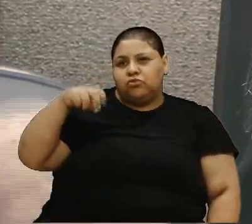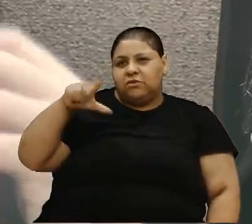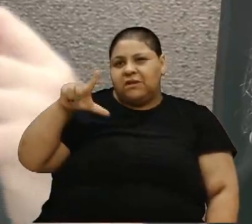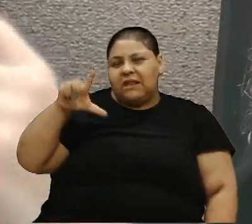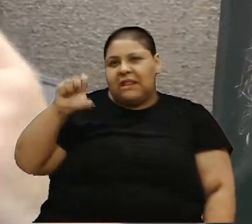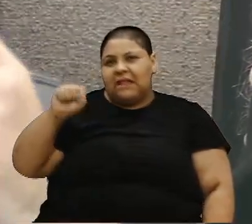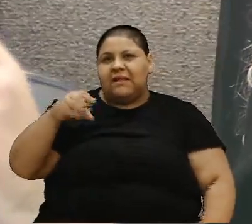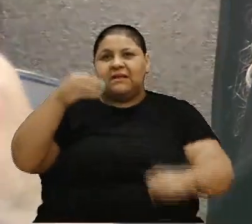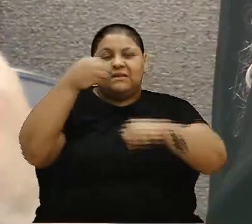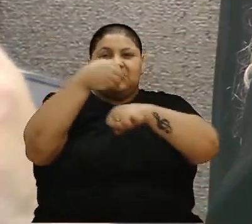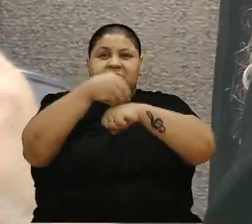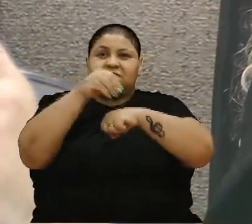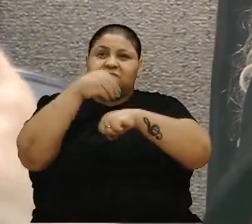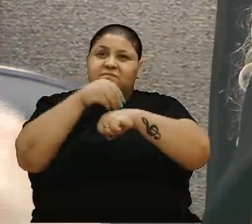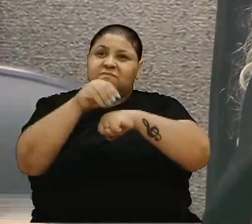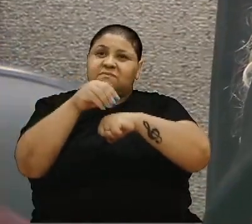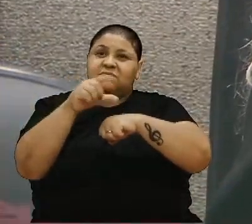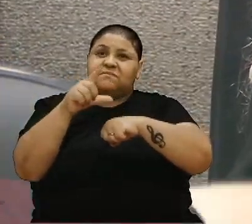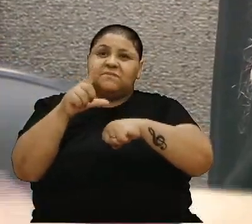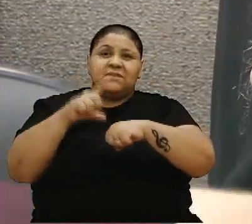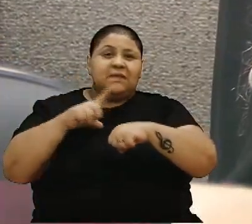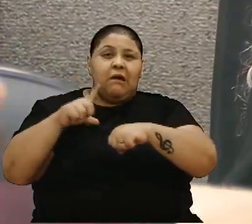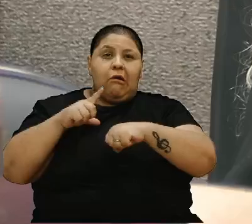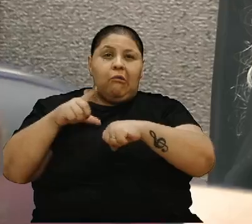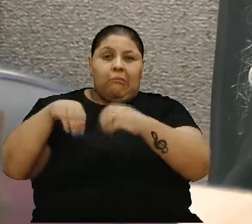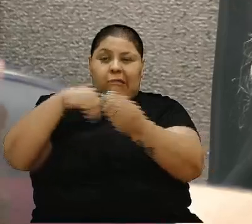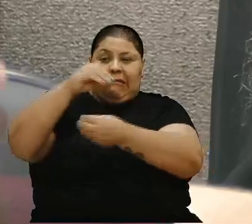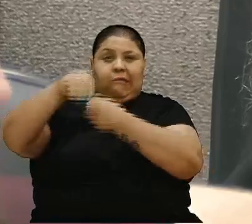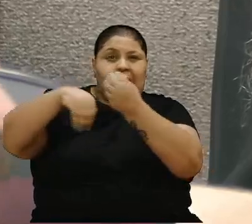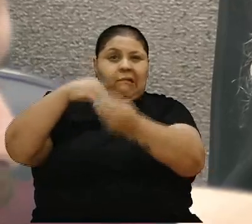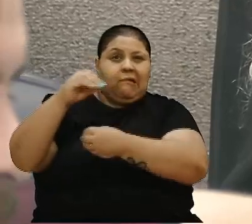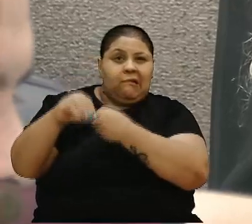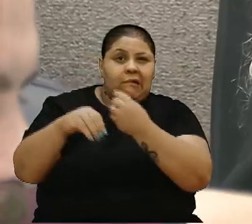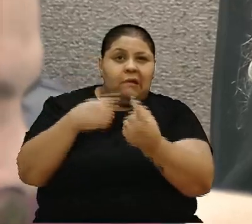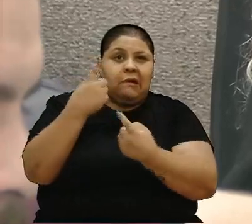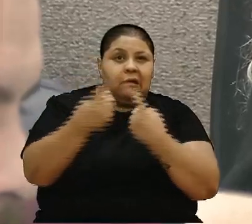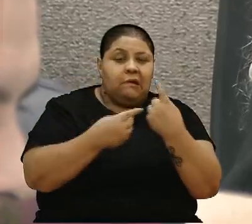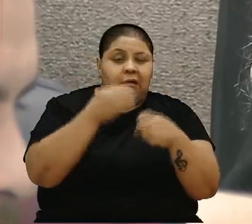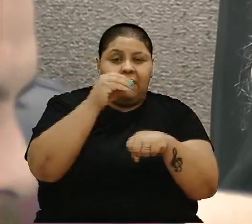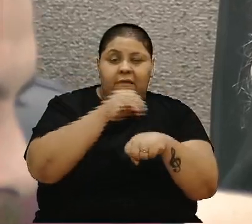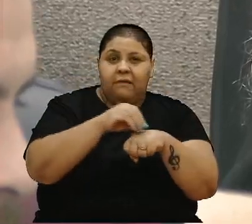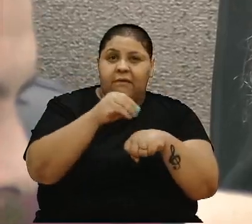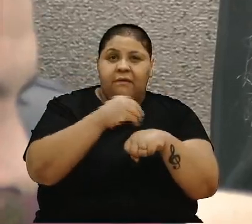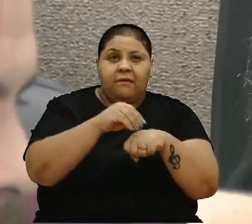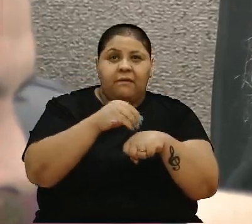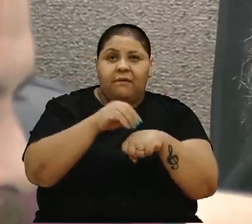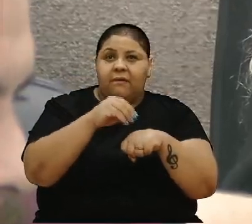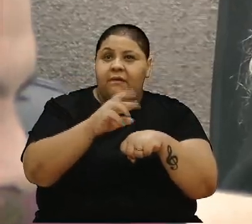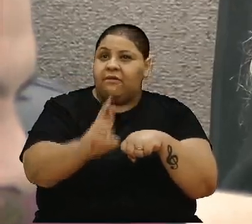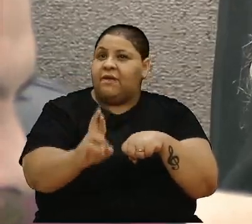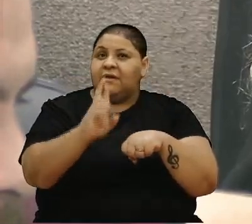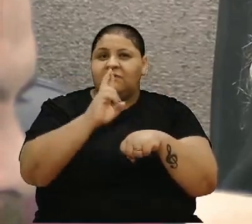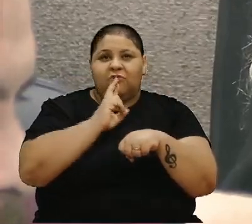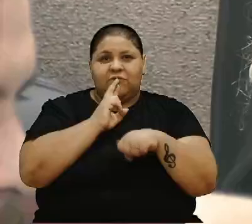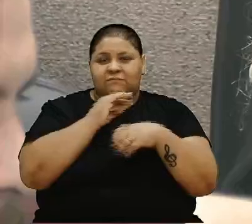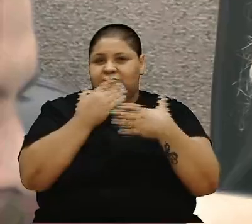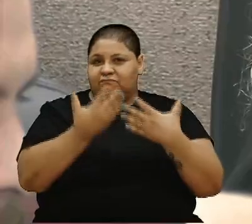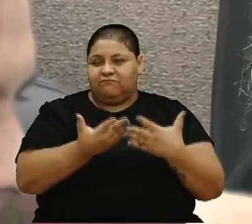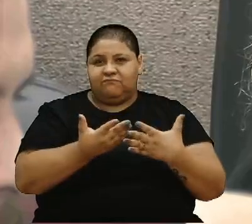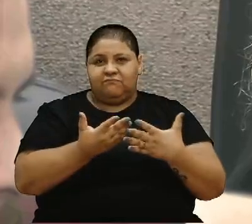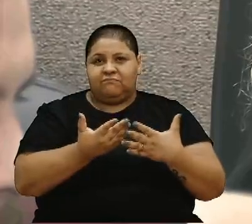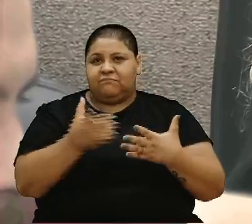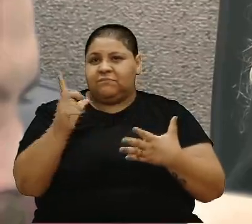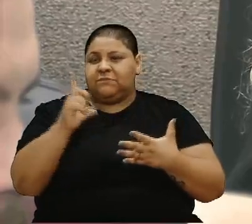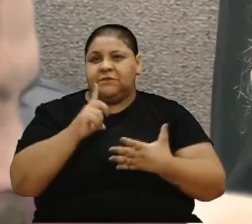indicação, a gente está sem eira nem beira, né? A maioria das indicações não vem respostas, né? Não